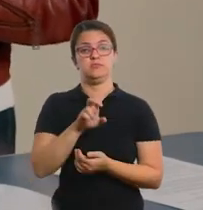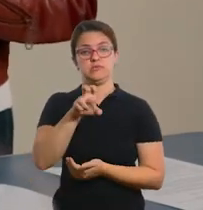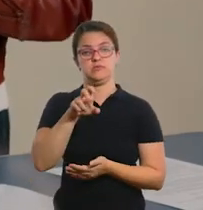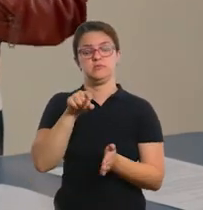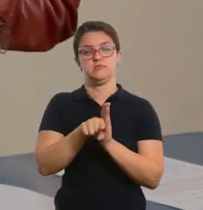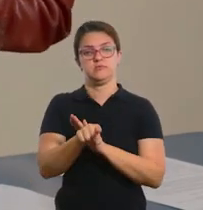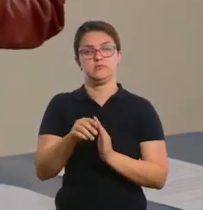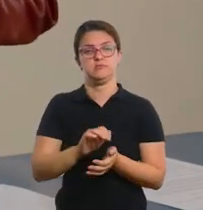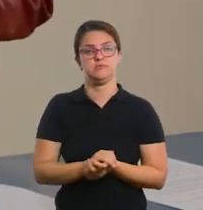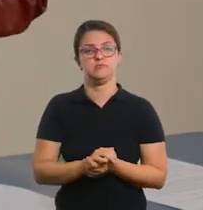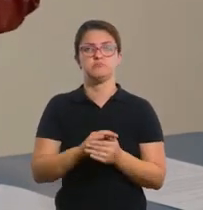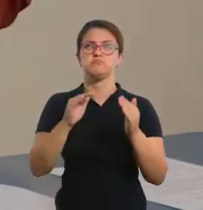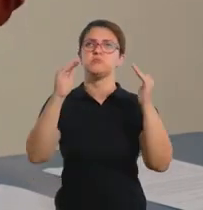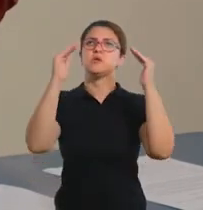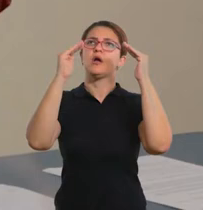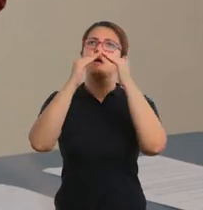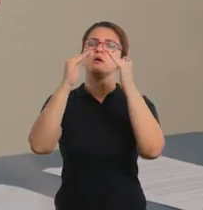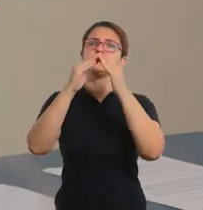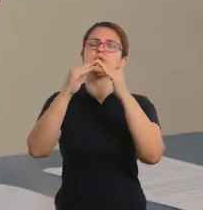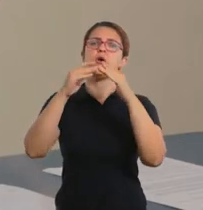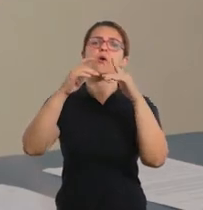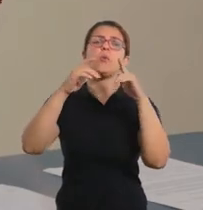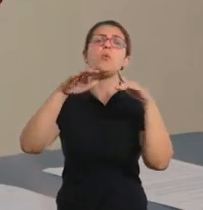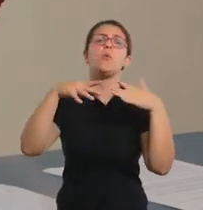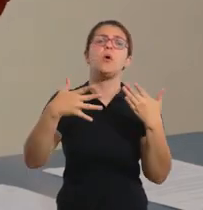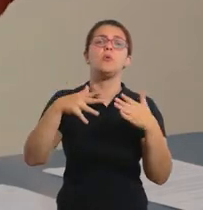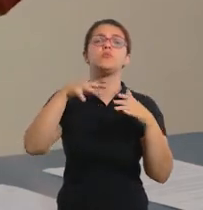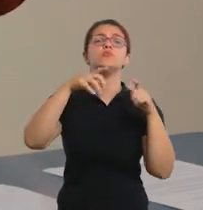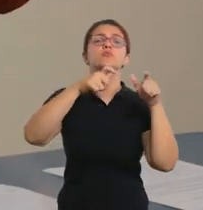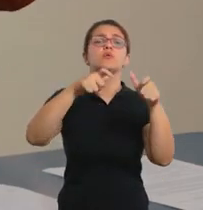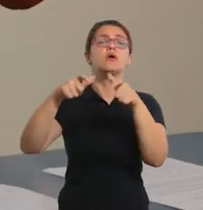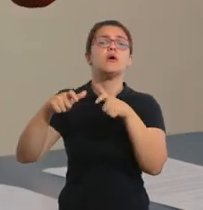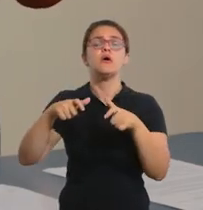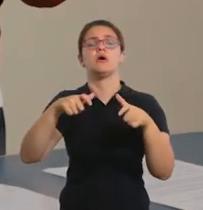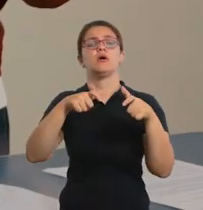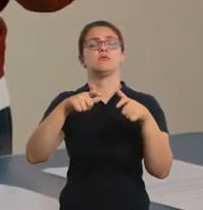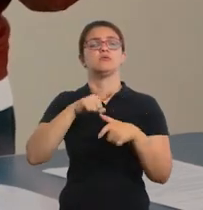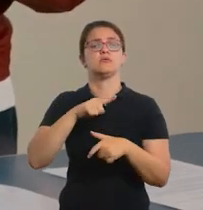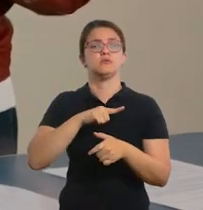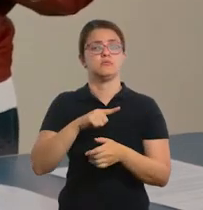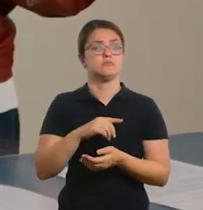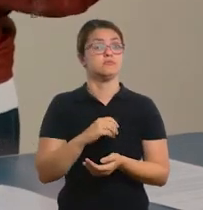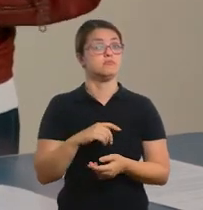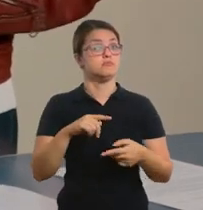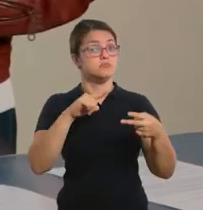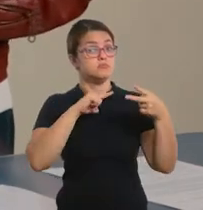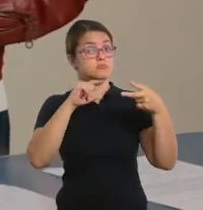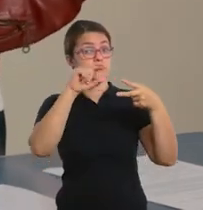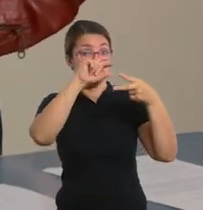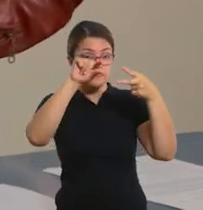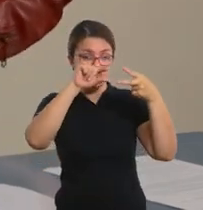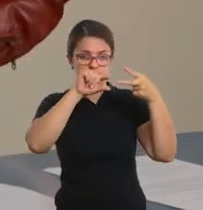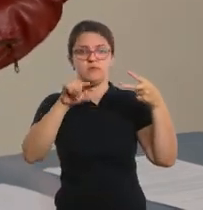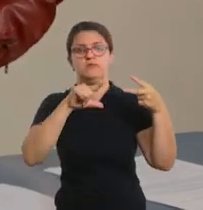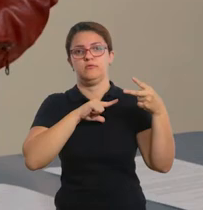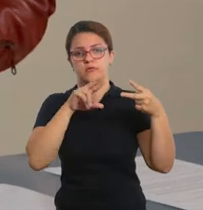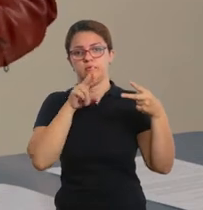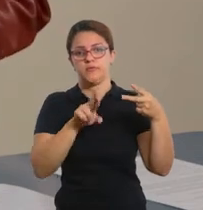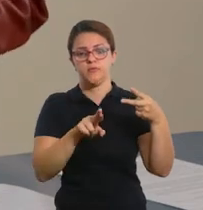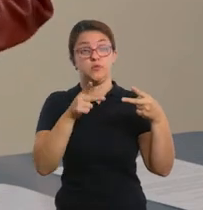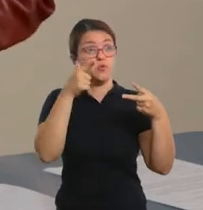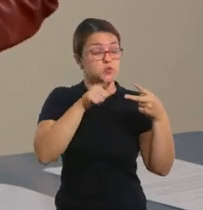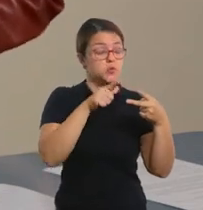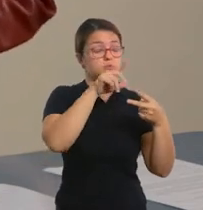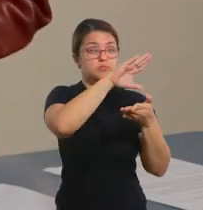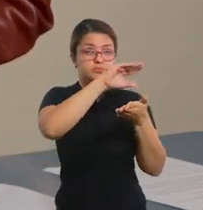que partes da casa são citadas no texto? Volta lá no texto, nós temos dois versos com a resposta, tá bom? Leia eles novamente